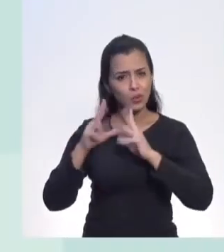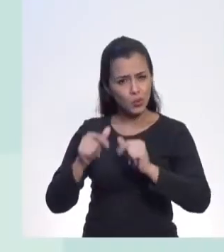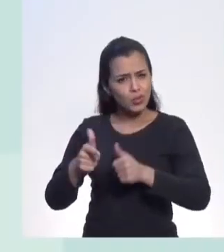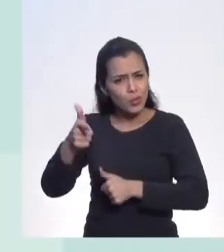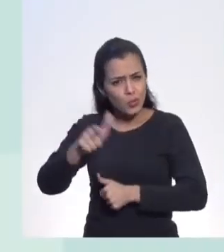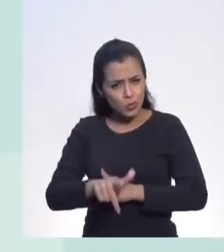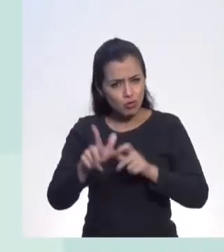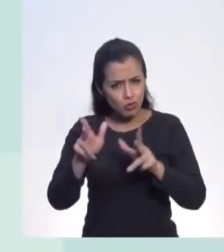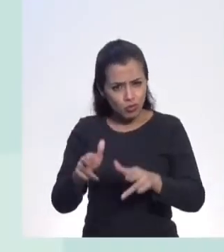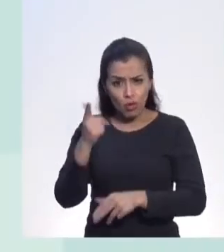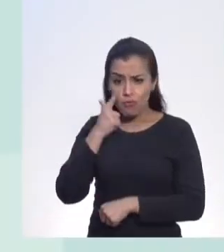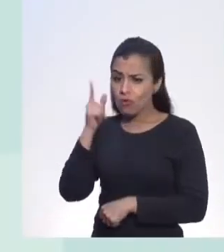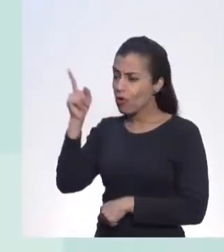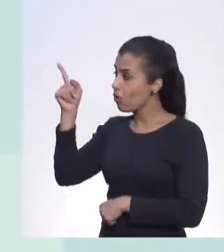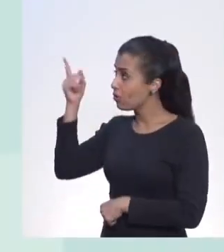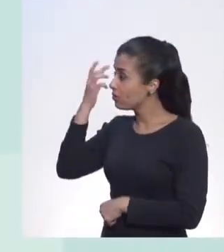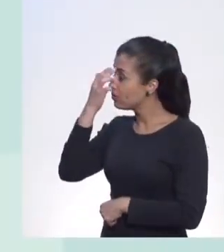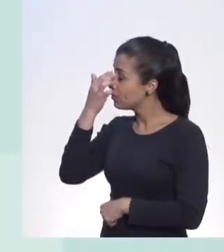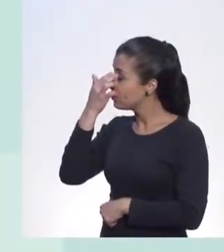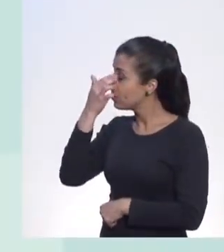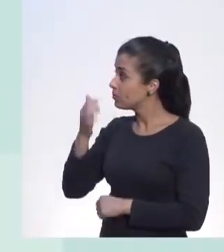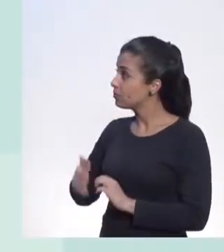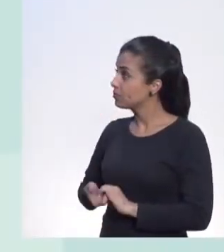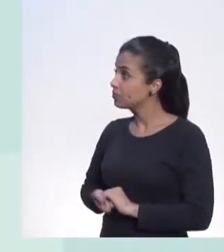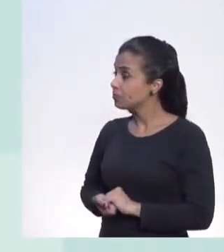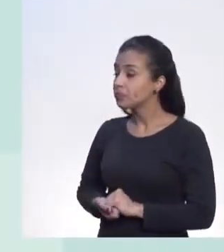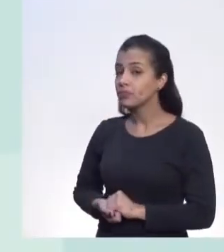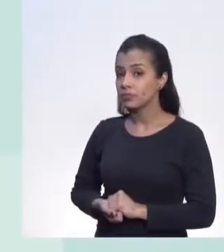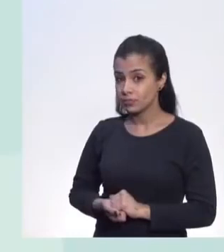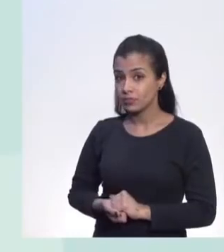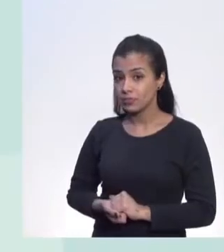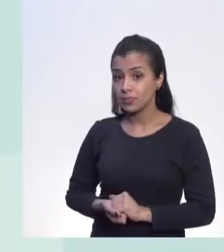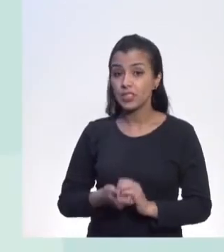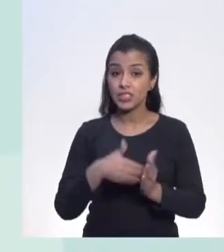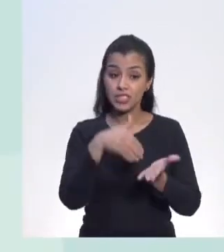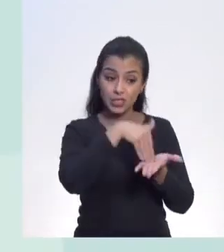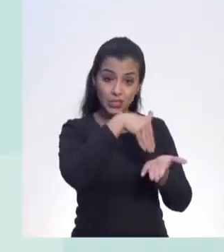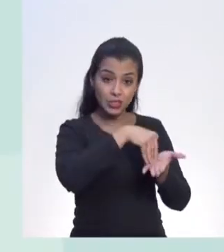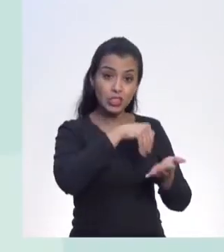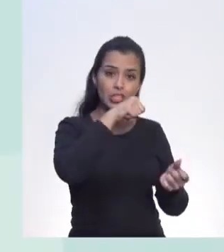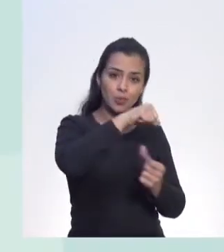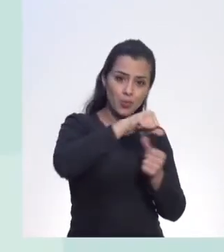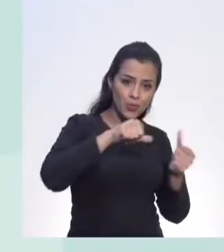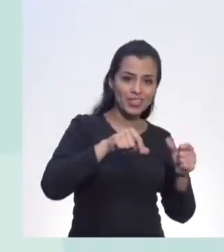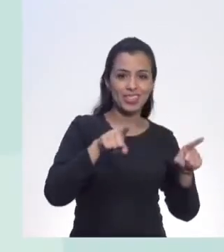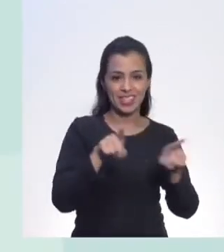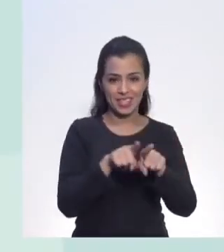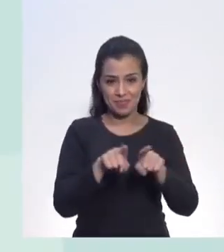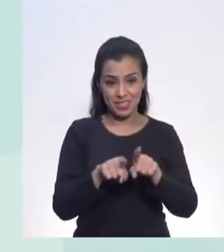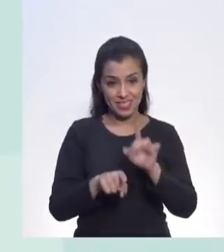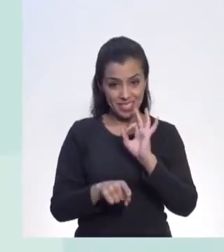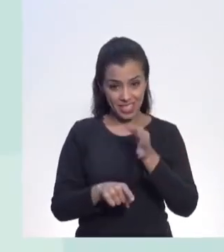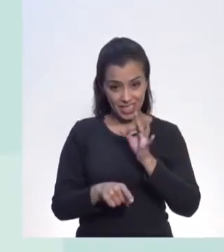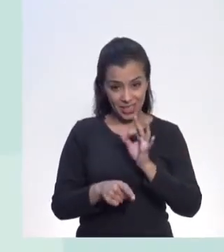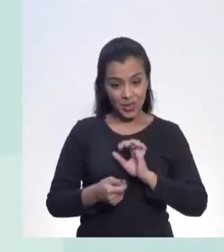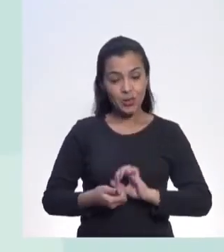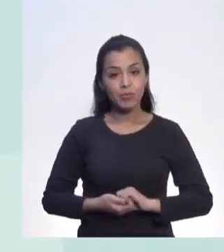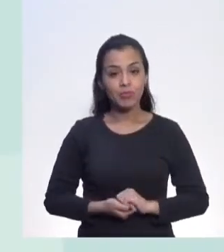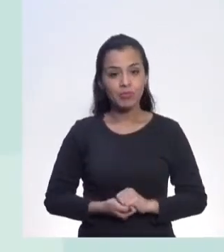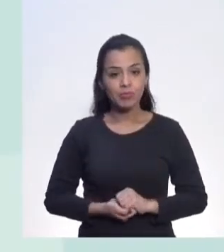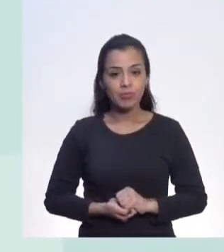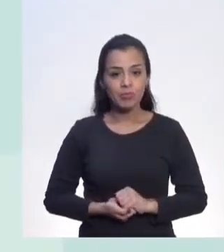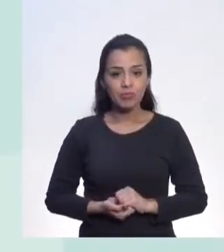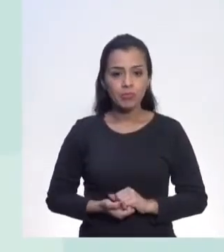E vamos inverter as 2 últimas, como sempre, certo? Agora, na segunda posição, vou colocar a letra